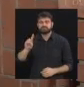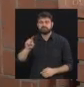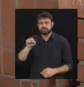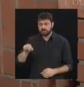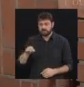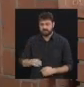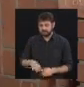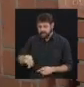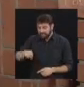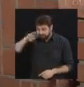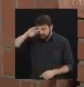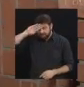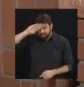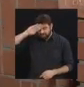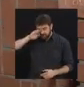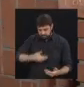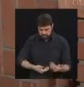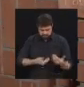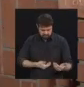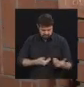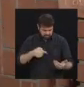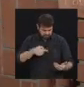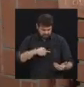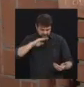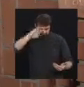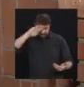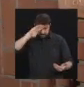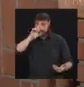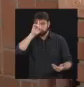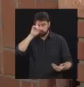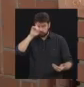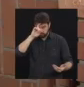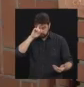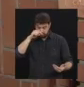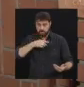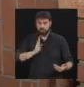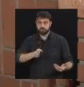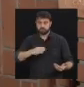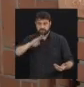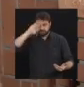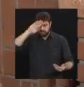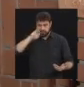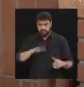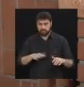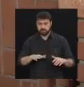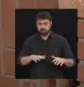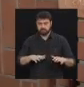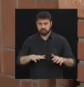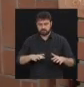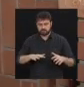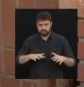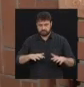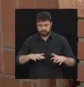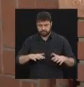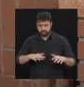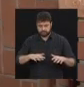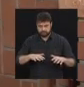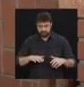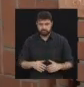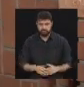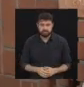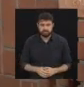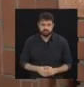dia, a Amanda teve um pouco de febre, já dentro do hospital ainda, e um leve tremor.